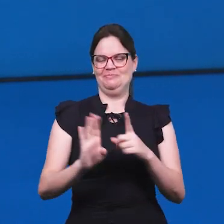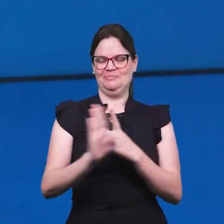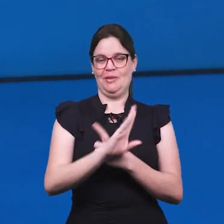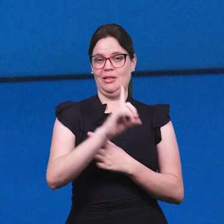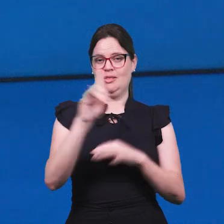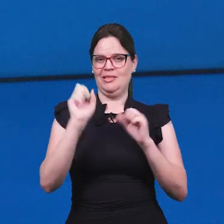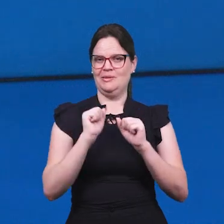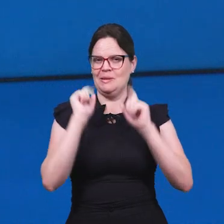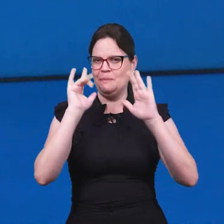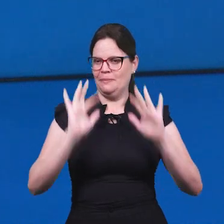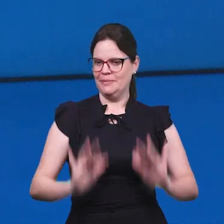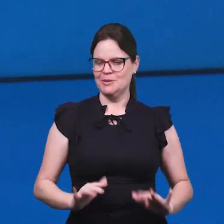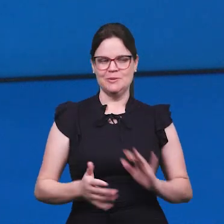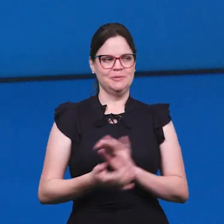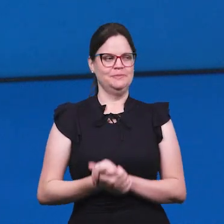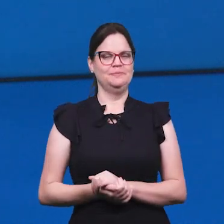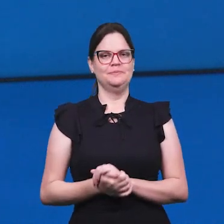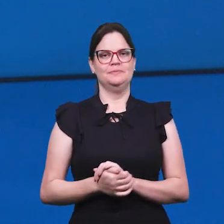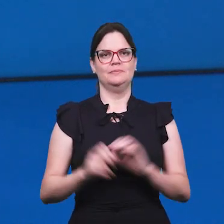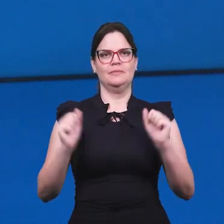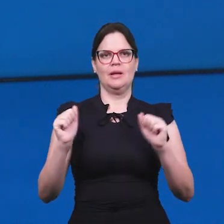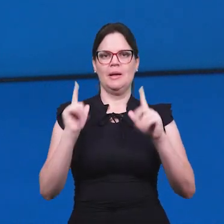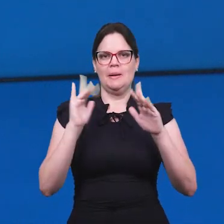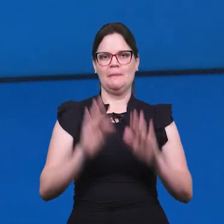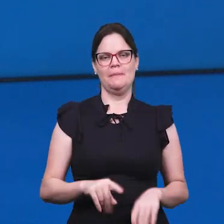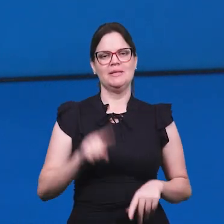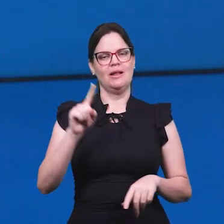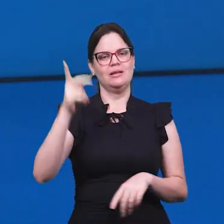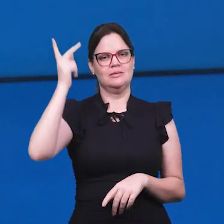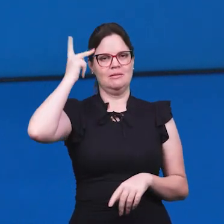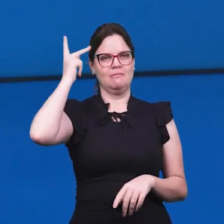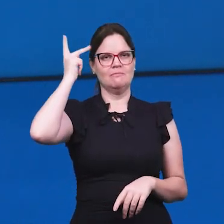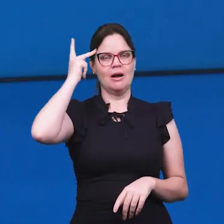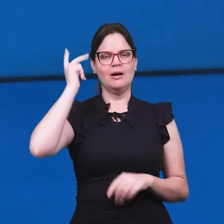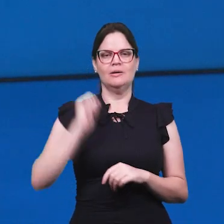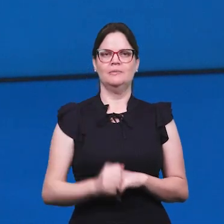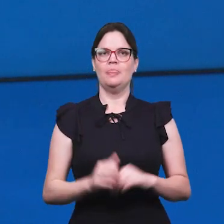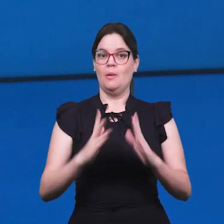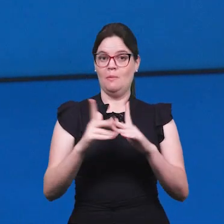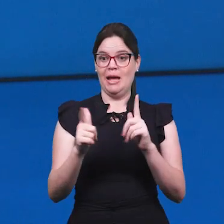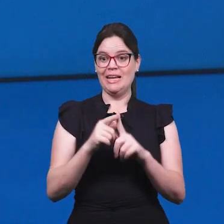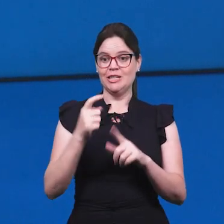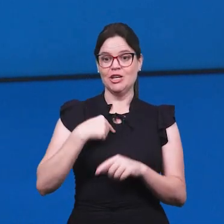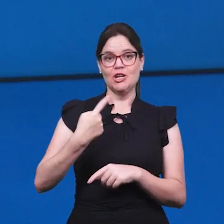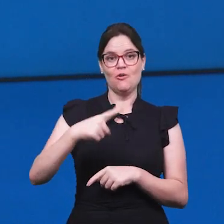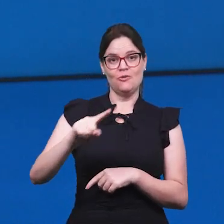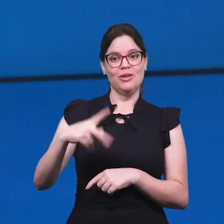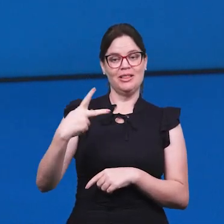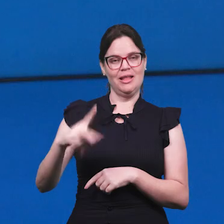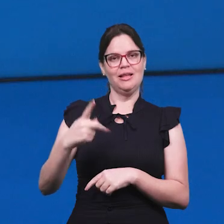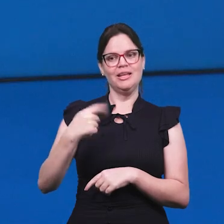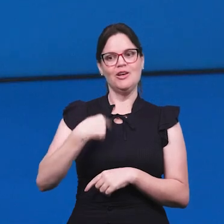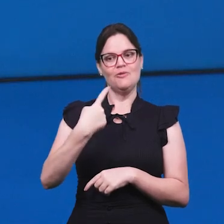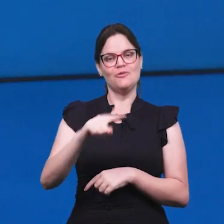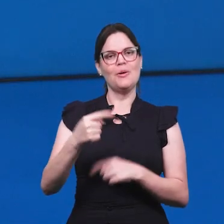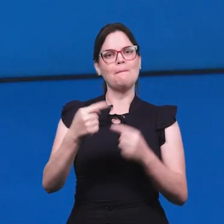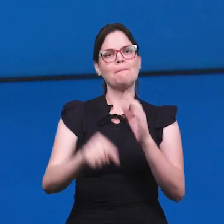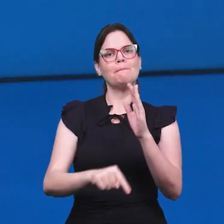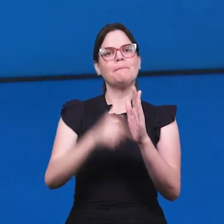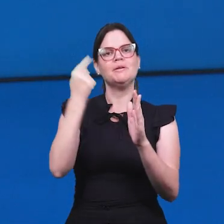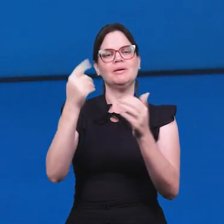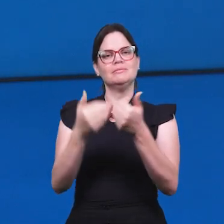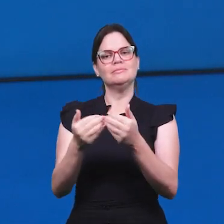então, viu, João Paulo? Que bênção, lá de Jacareí, uma igreja que eu tive o privilégio de consagrar, a primeira